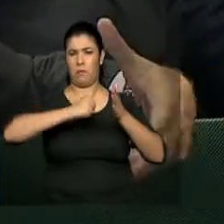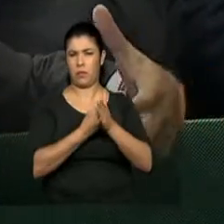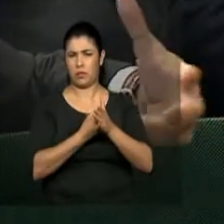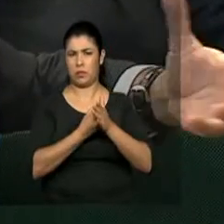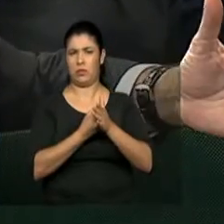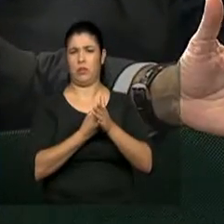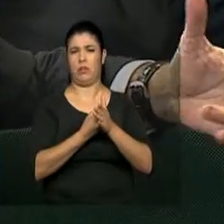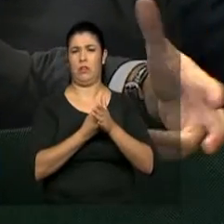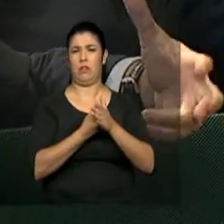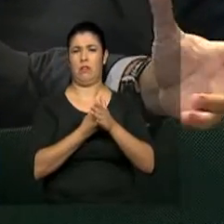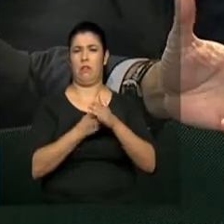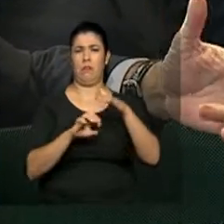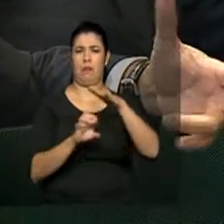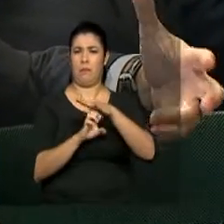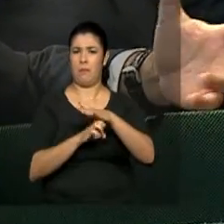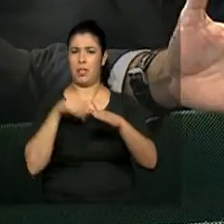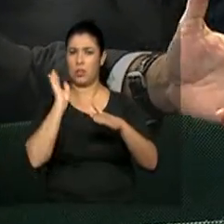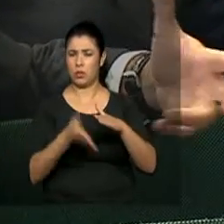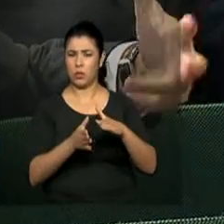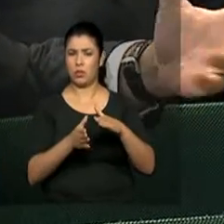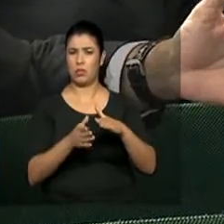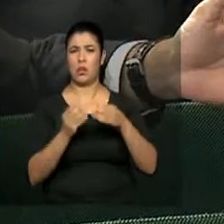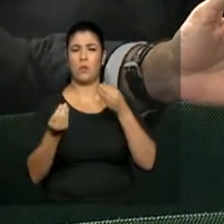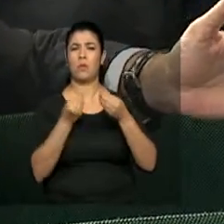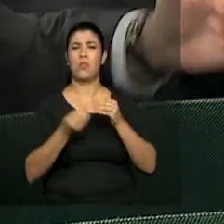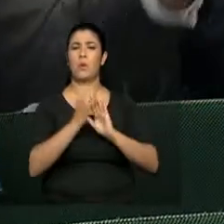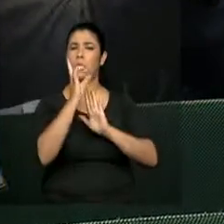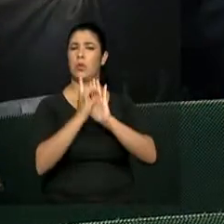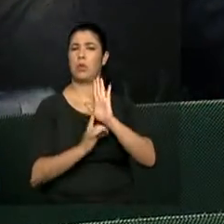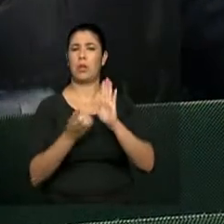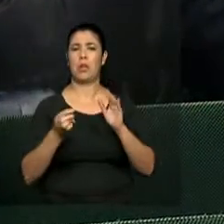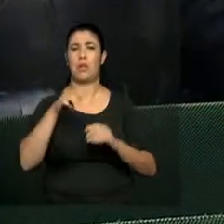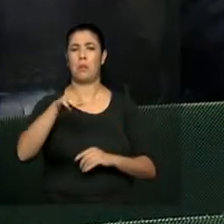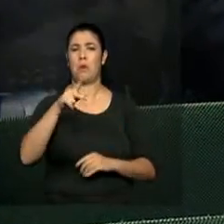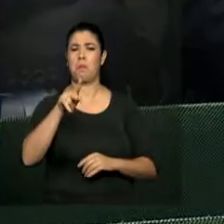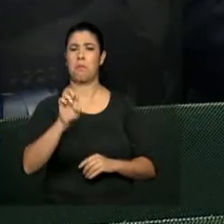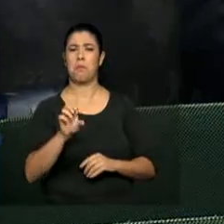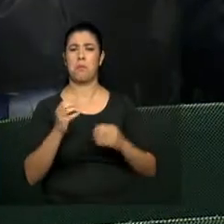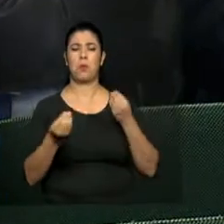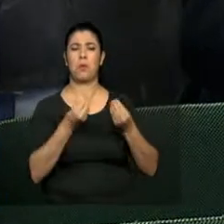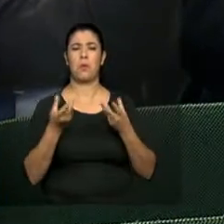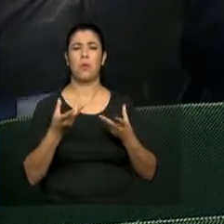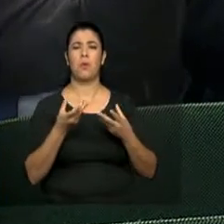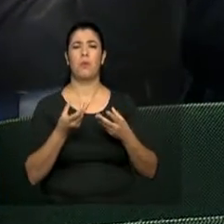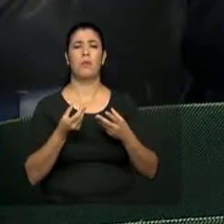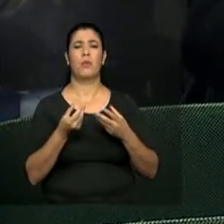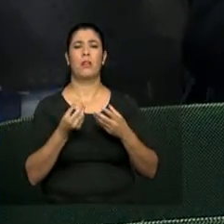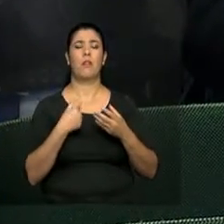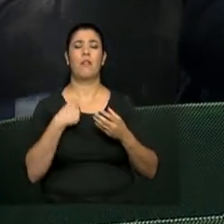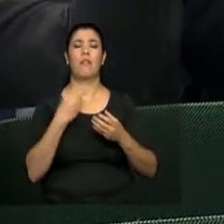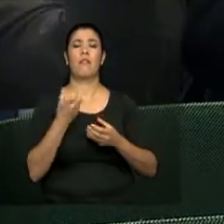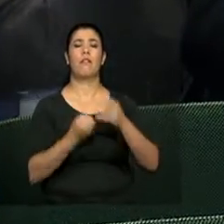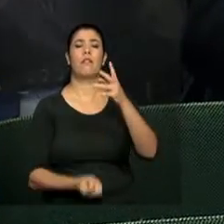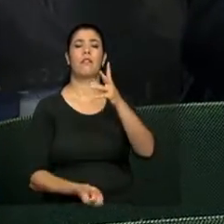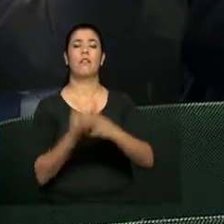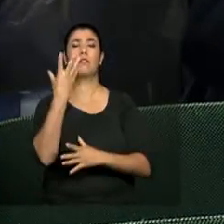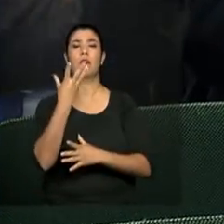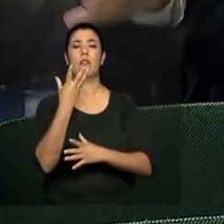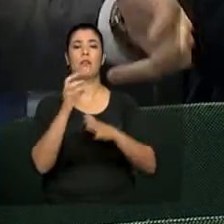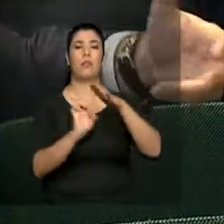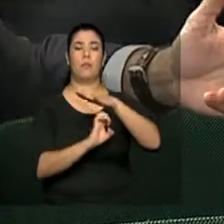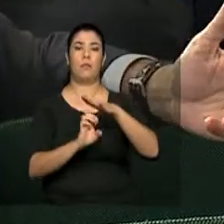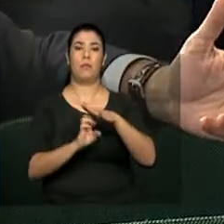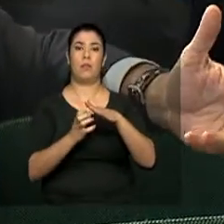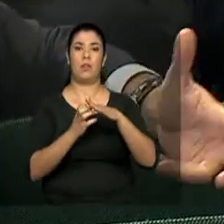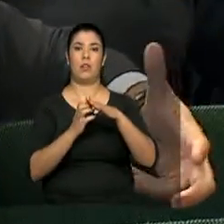é um decreto é uma mp o que que é isso também e também a abertura quer dizer é vocês querem levar a